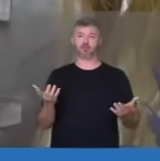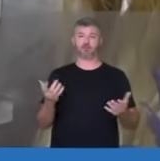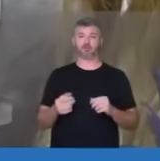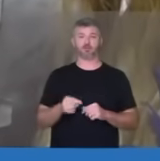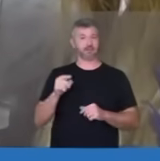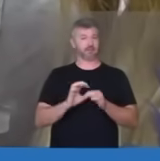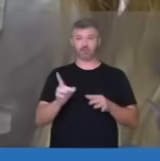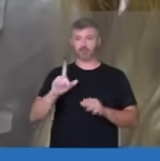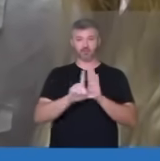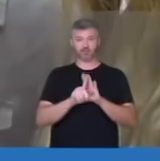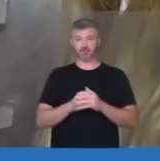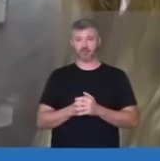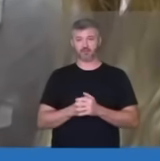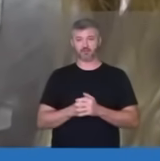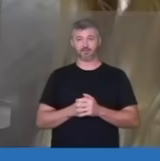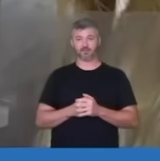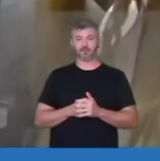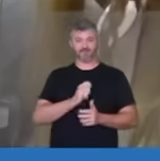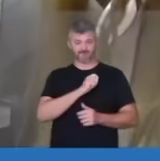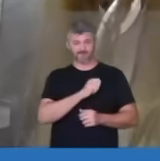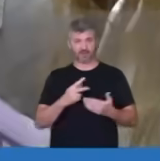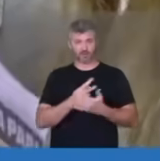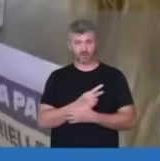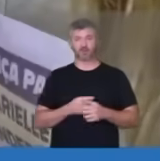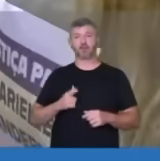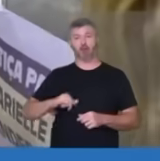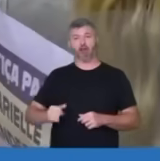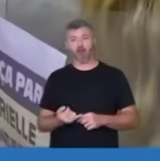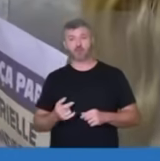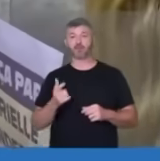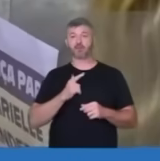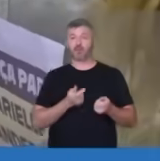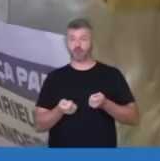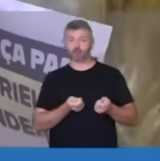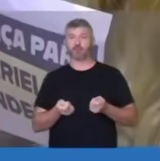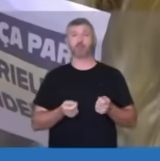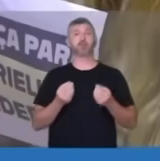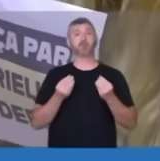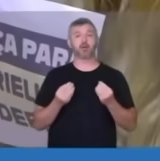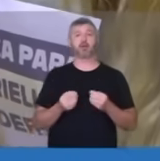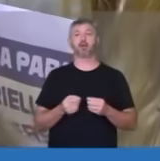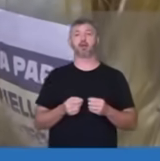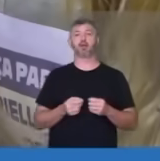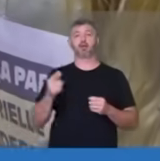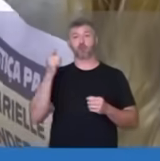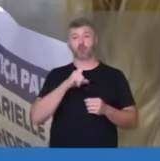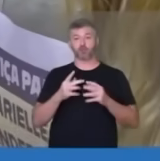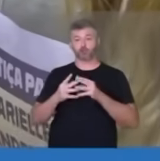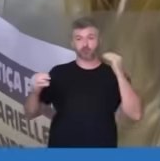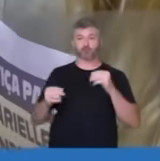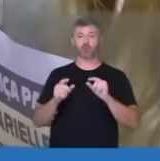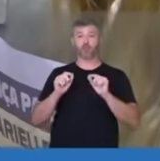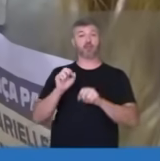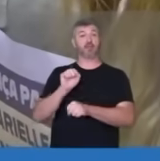Isso não é permitido por lei, presidente. Há má-fé, há aproveitamento, houve um jeitinho para que ele pudesse escapar daquilo que